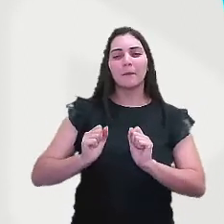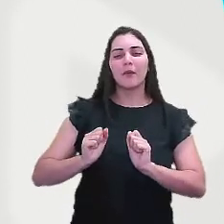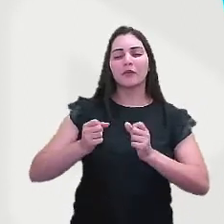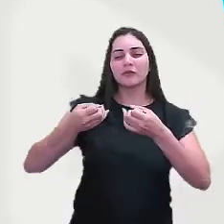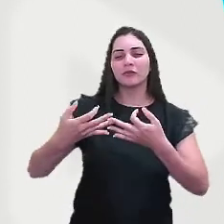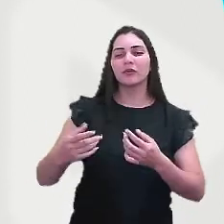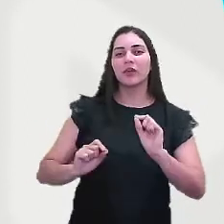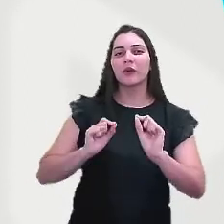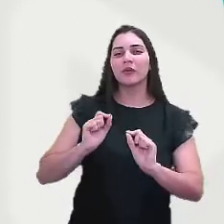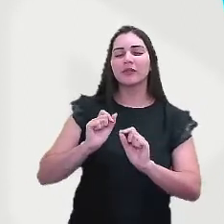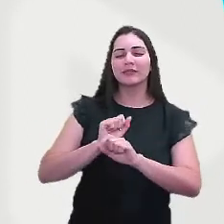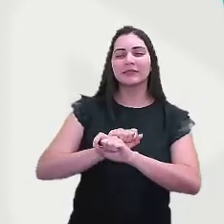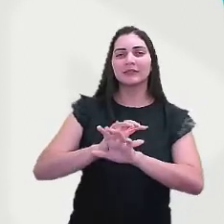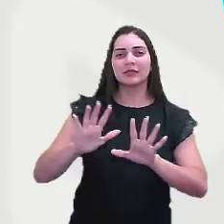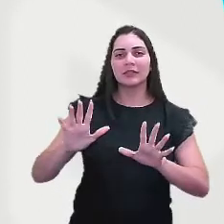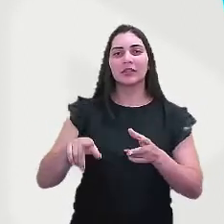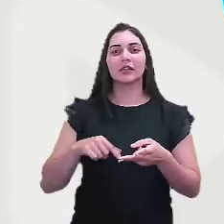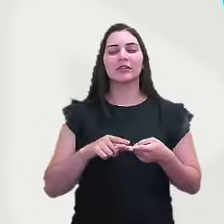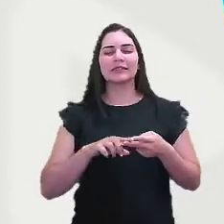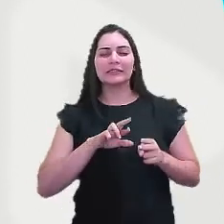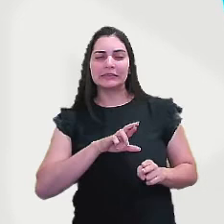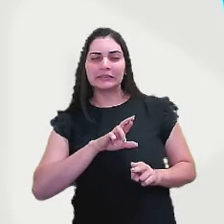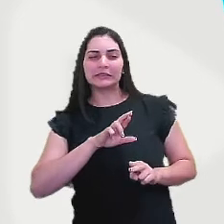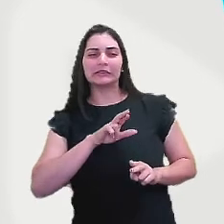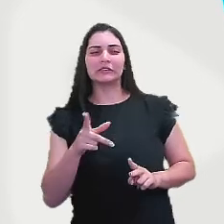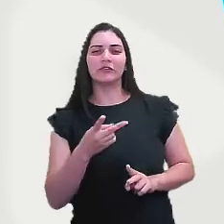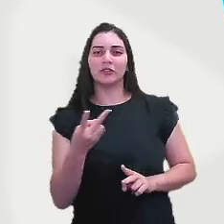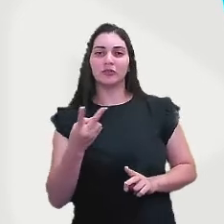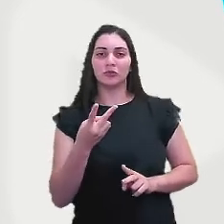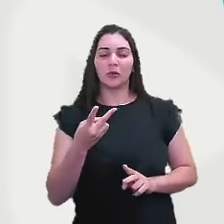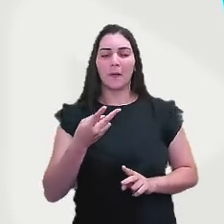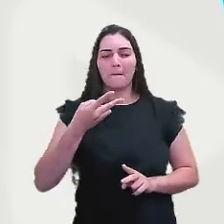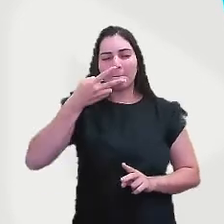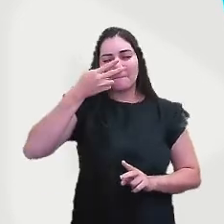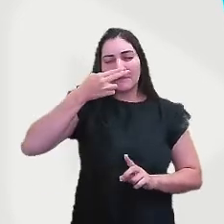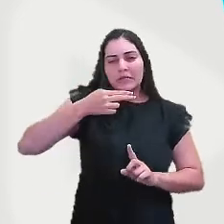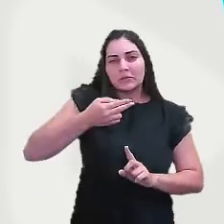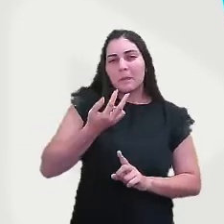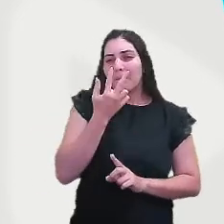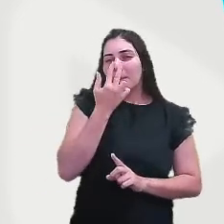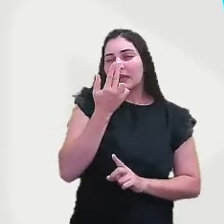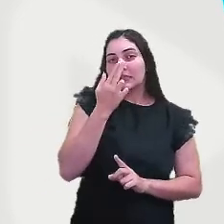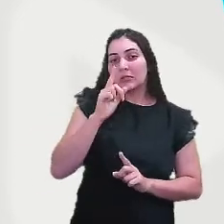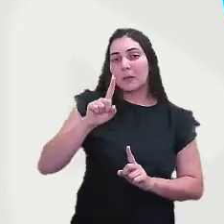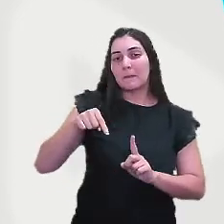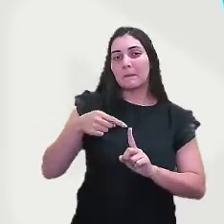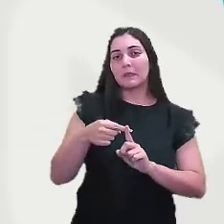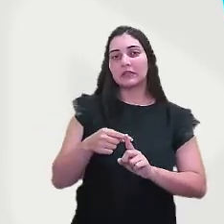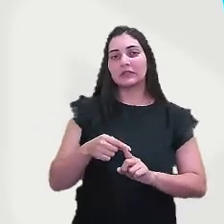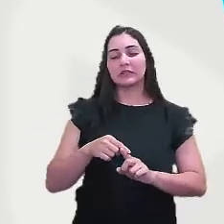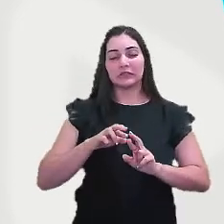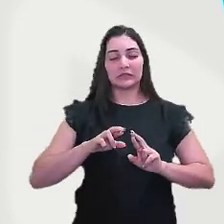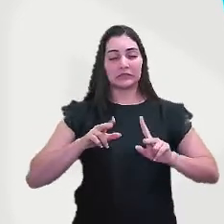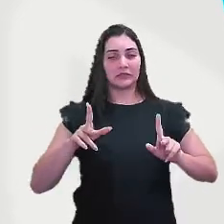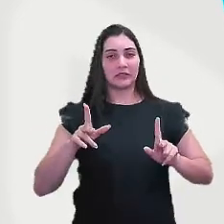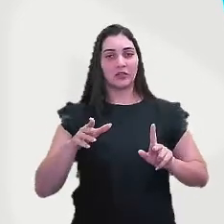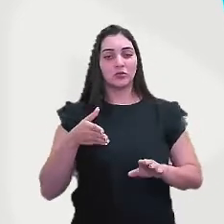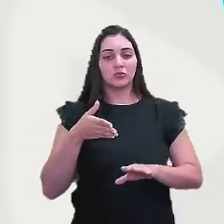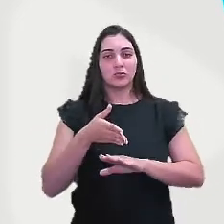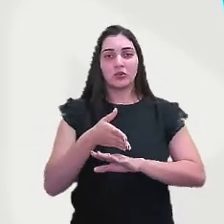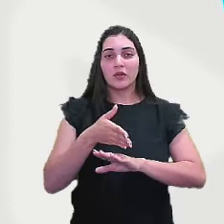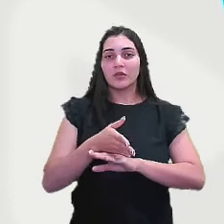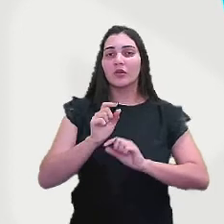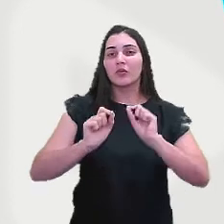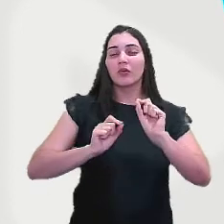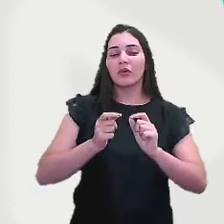dizer claramente que são diametralmente opostas. Estão no mesmo universo, mas são coisas que fazem toda a diferença quando a gente entra na questão econômica, na